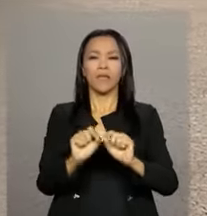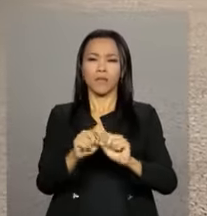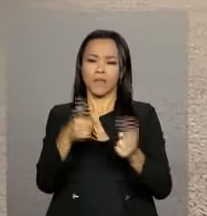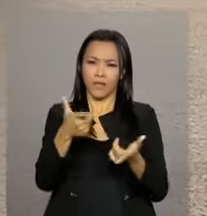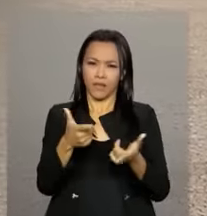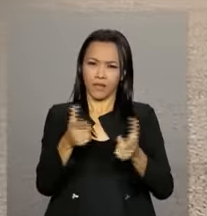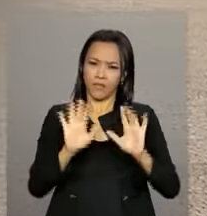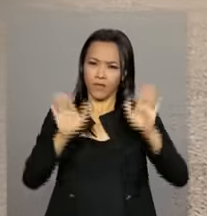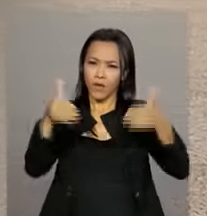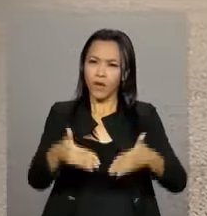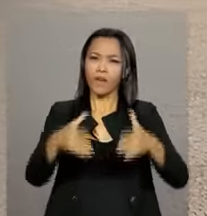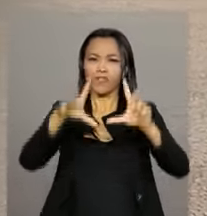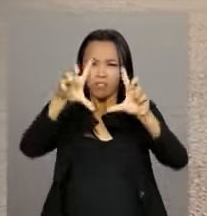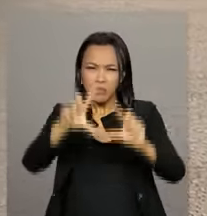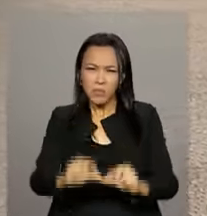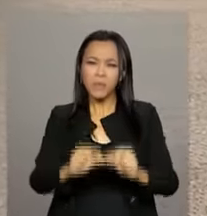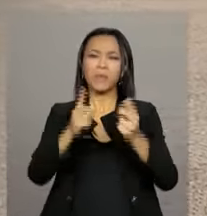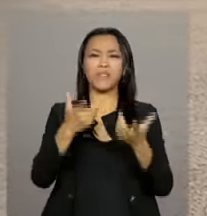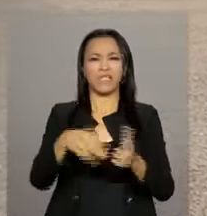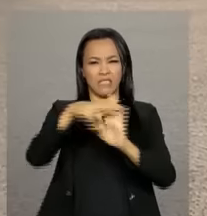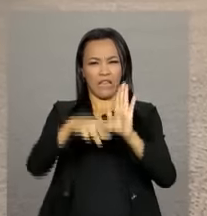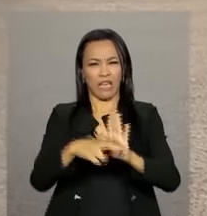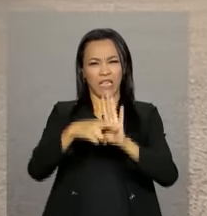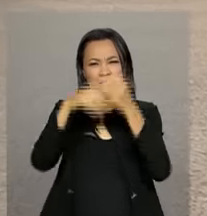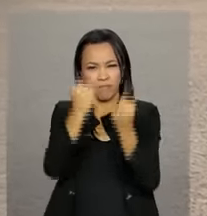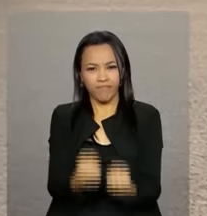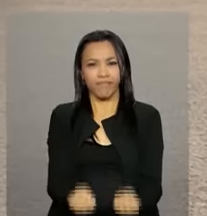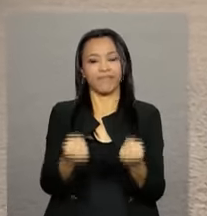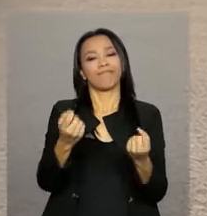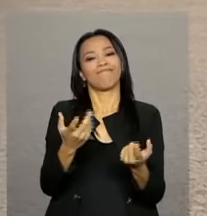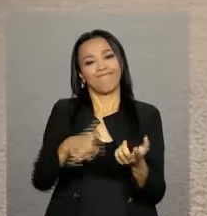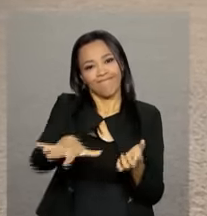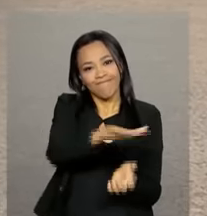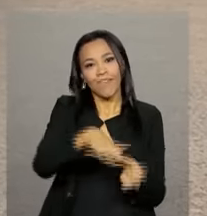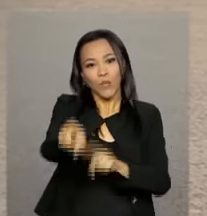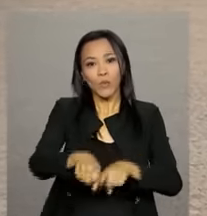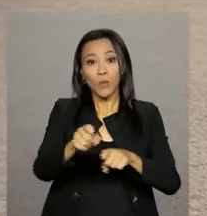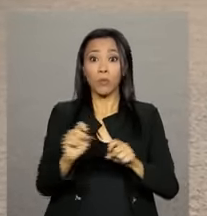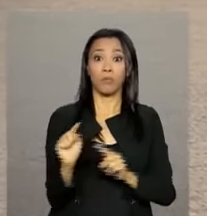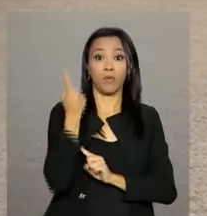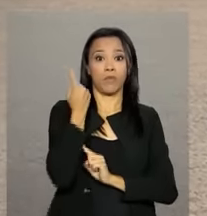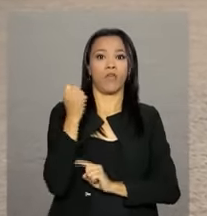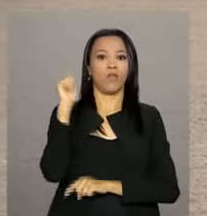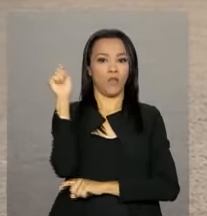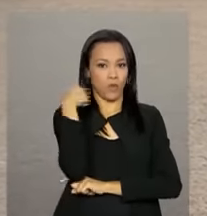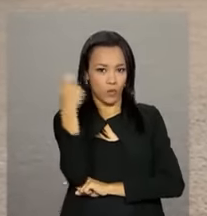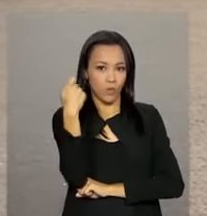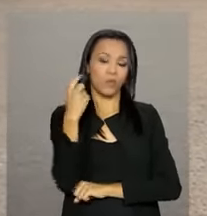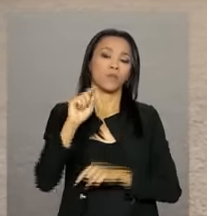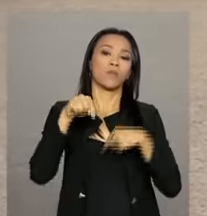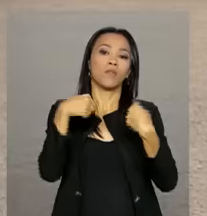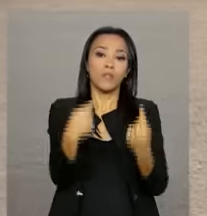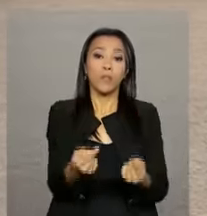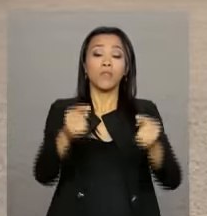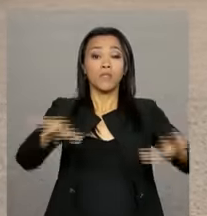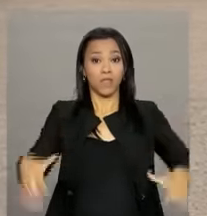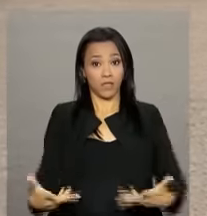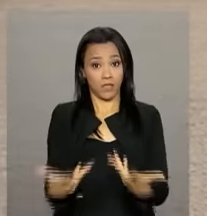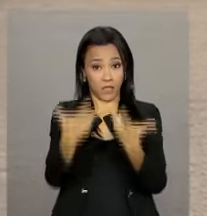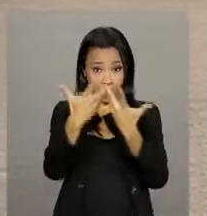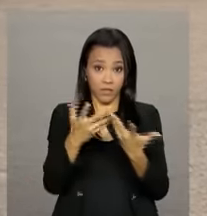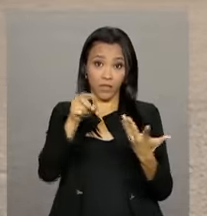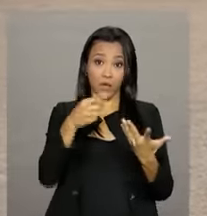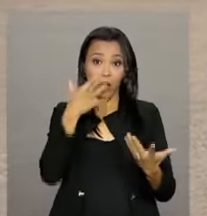agricultura o agromais o primeiro deles em novembro do ano passado foi o Rio Grande do Sul a solenidade de lançamento com a